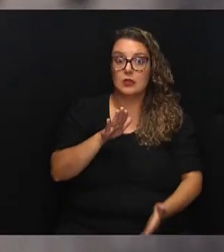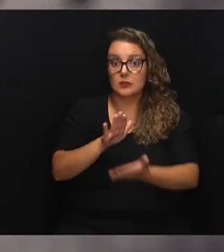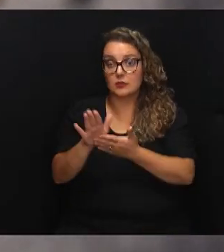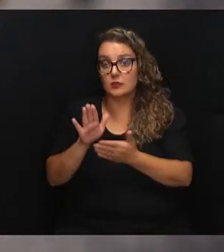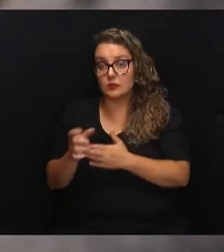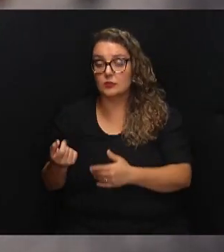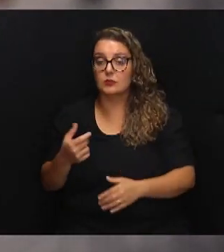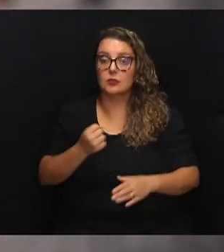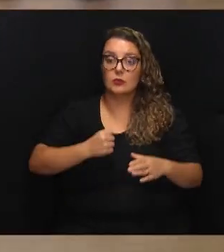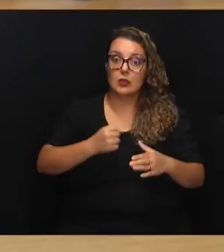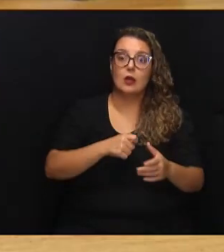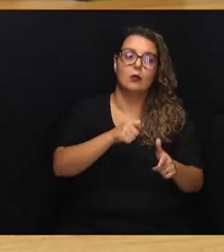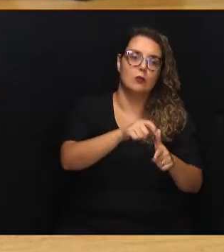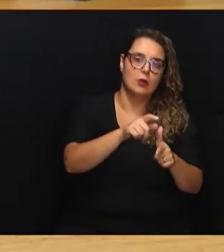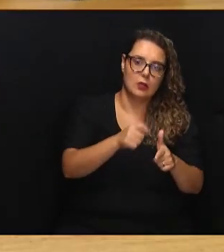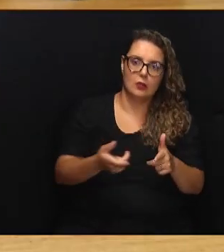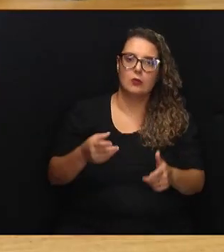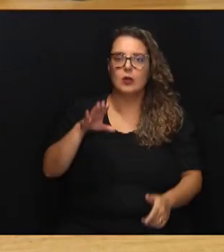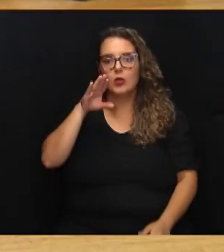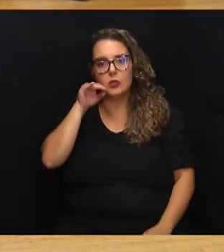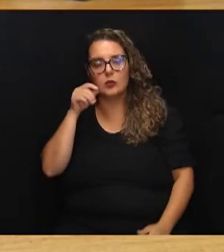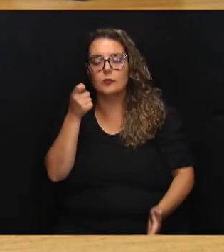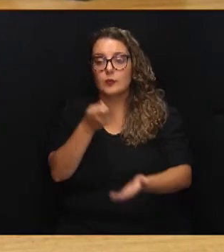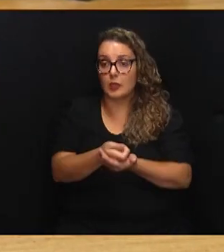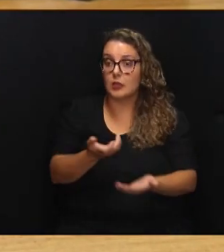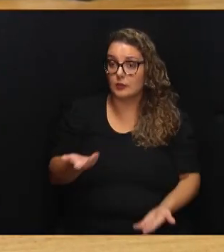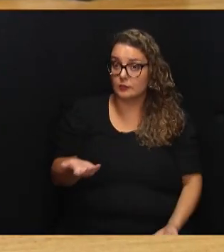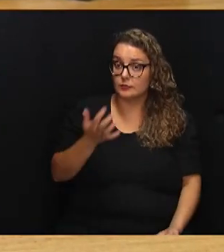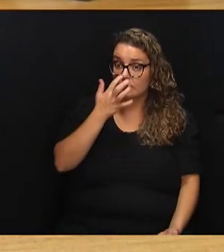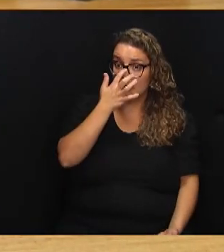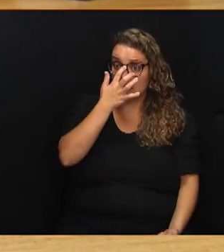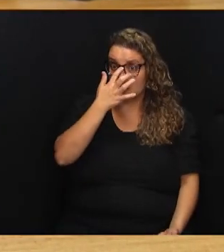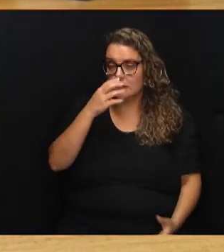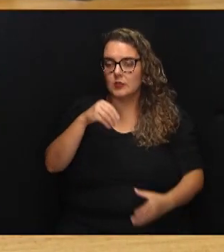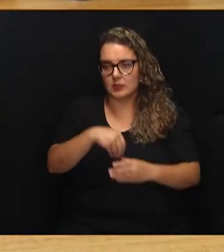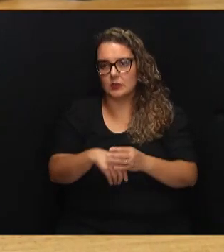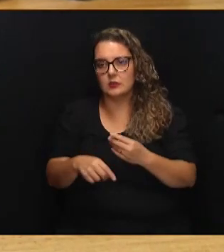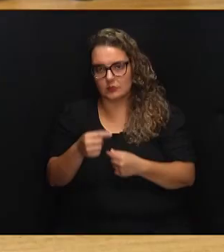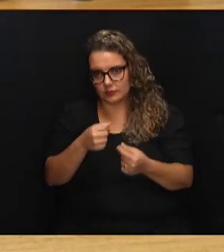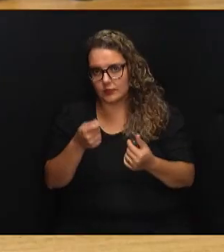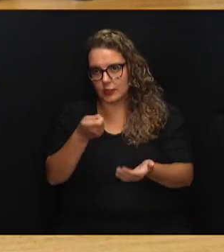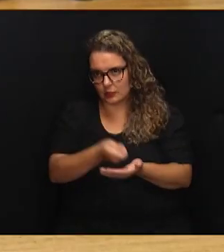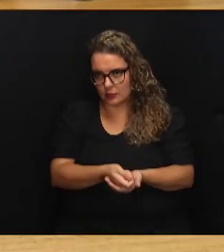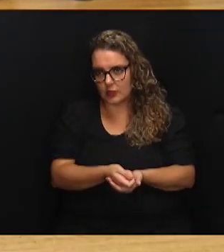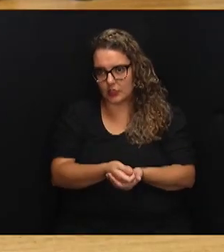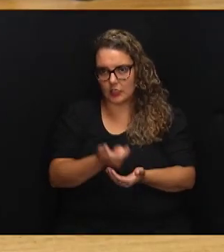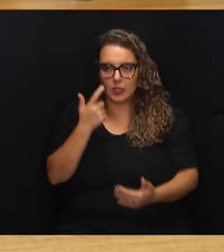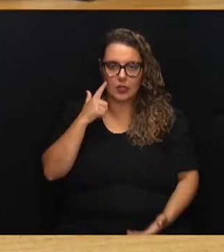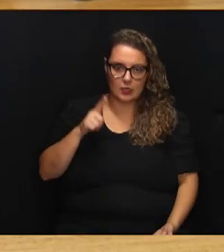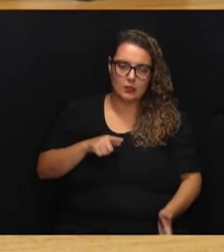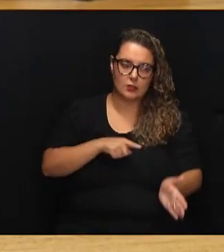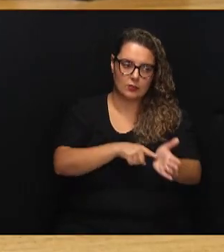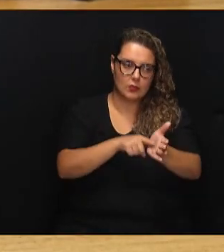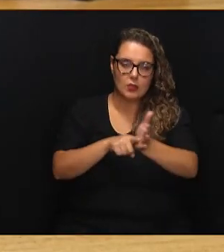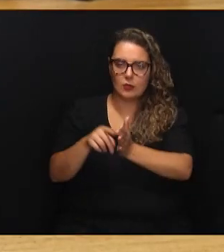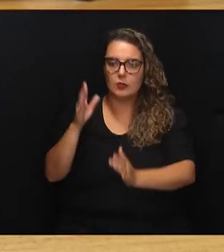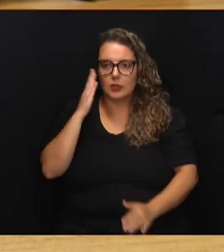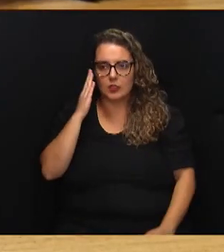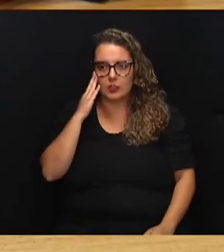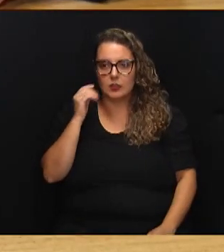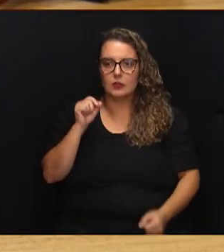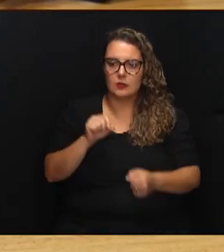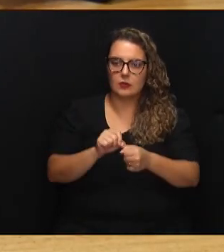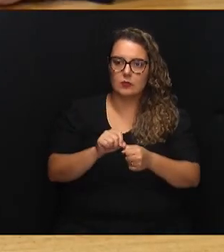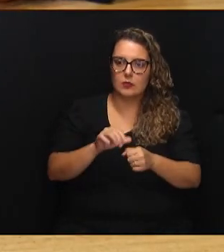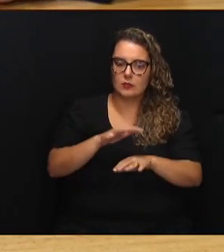tem o aluguel que ele precisa pagar, tem os funcionários, etc. Aquilo também está no preço. Então é literalmente pesquisar, entender e fazer uma conta ali. Se